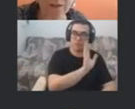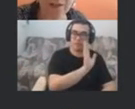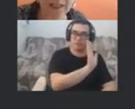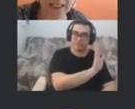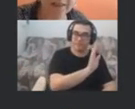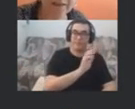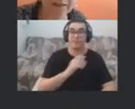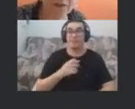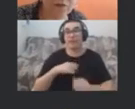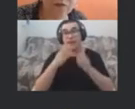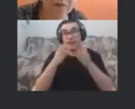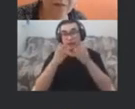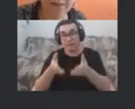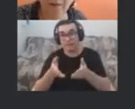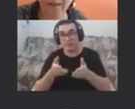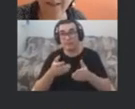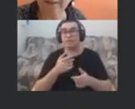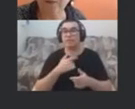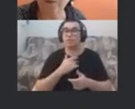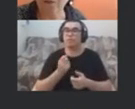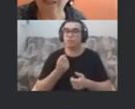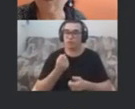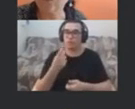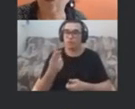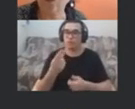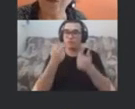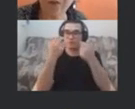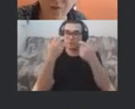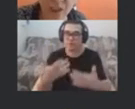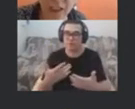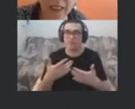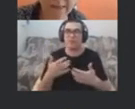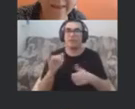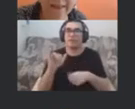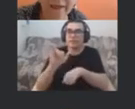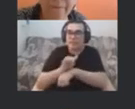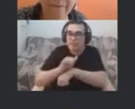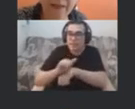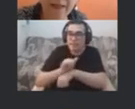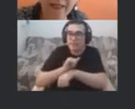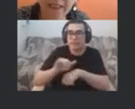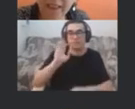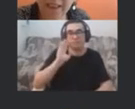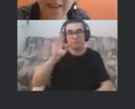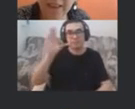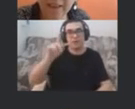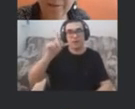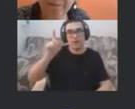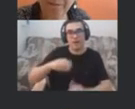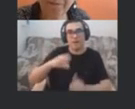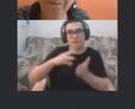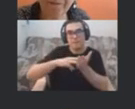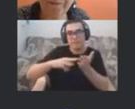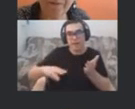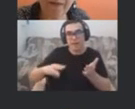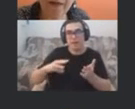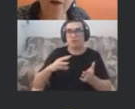mais para frente, as técnicas que a gente usa principalmente são os métodos óticos de análise, tá?